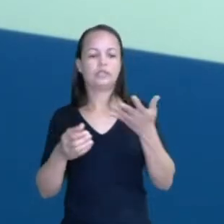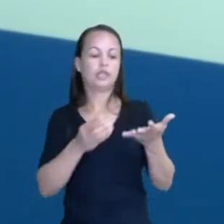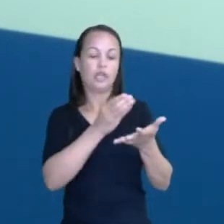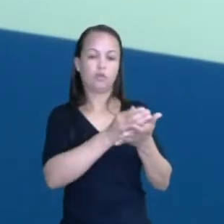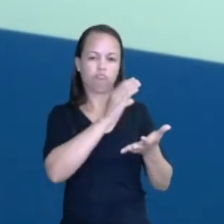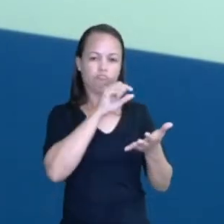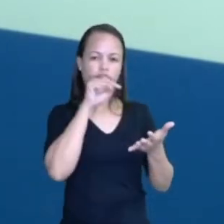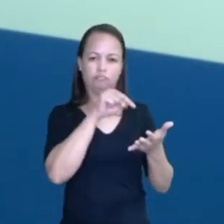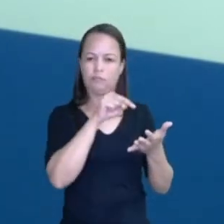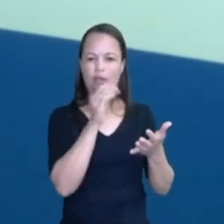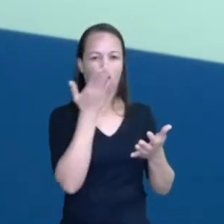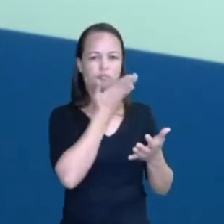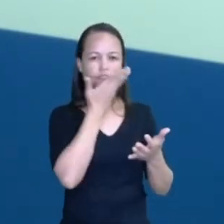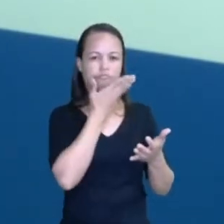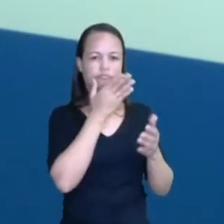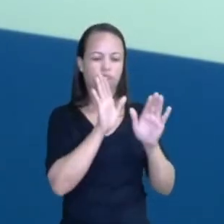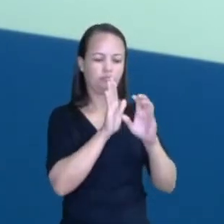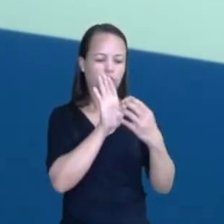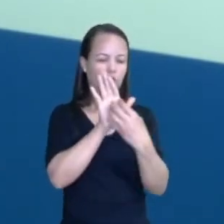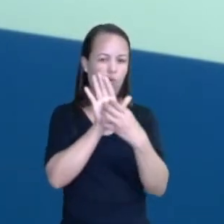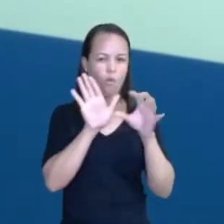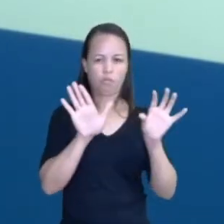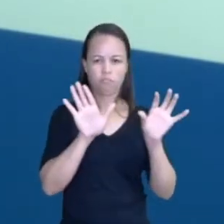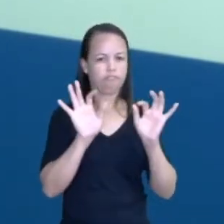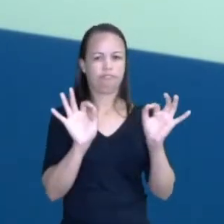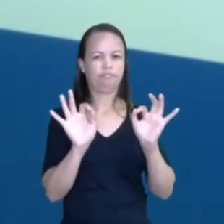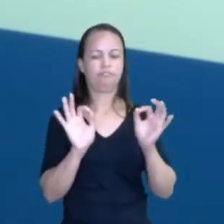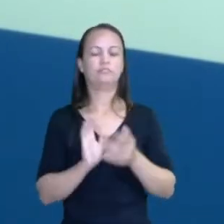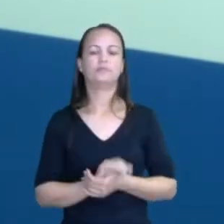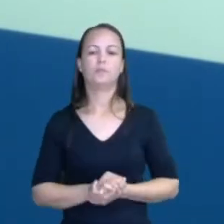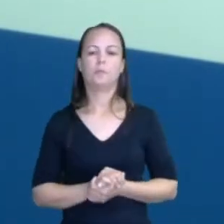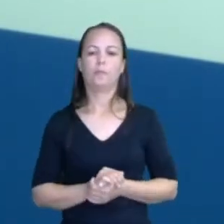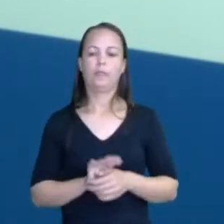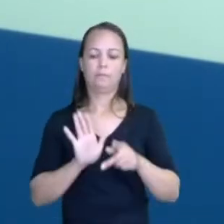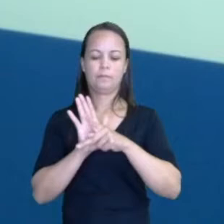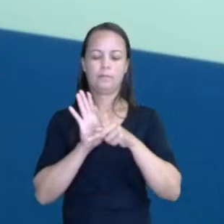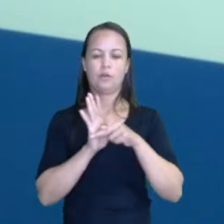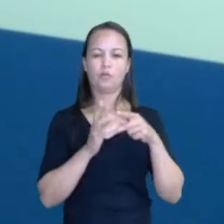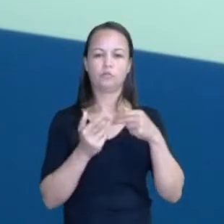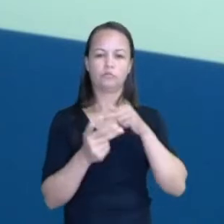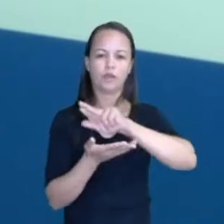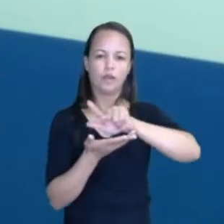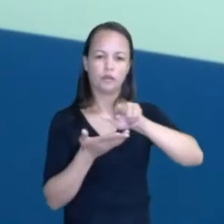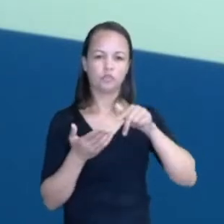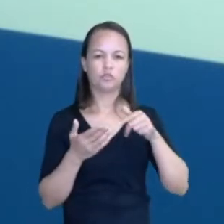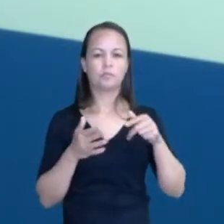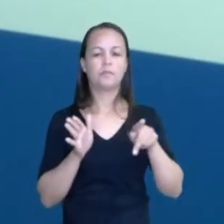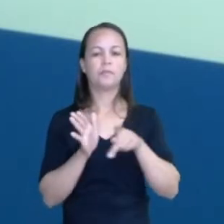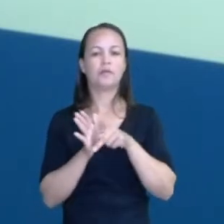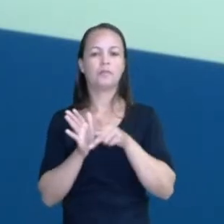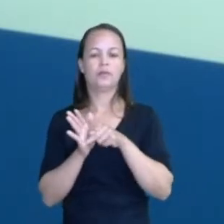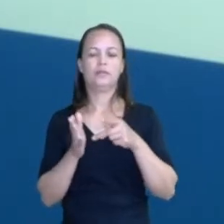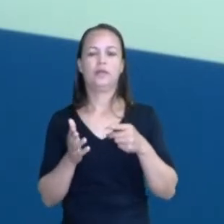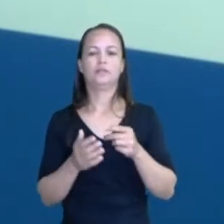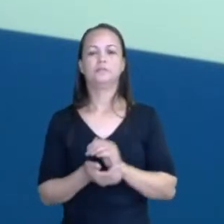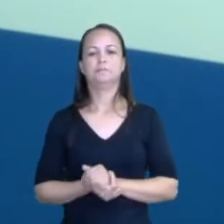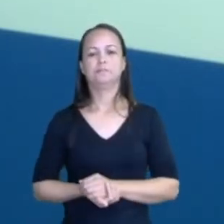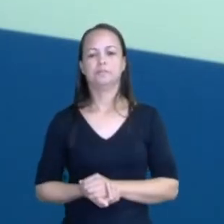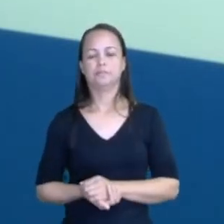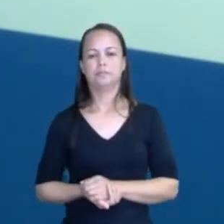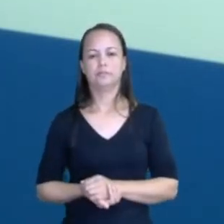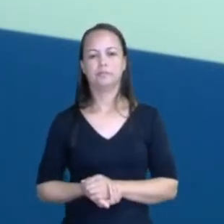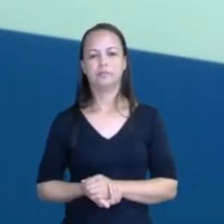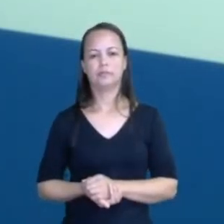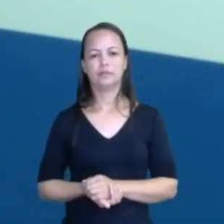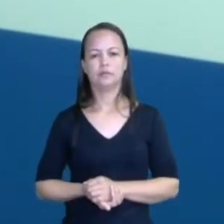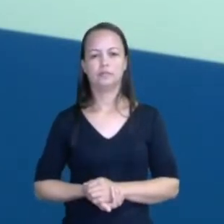não é transparente. Ou seja, no único exemplo, a gente consegue ver várias propriedades que nós estudamos até agora nessa nossa aula, tá